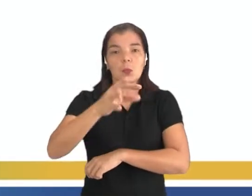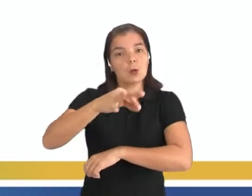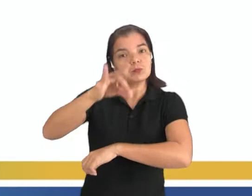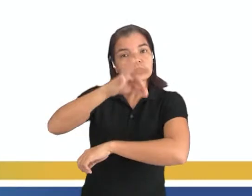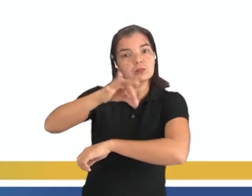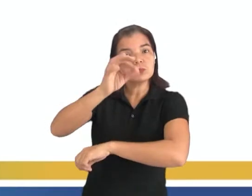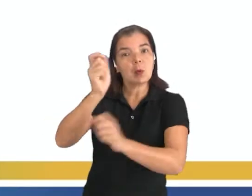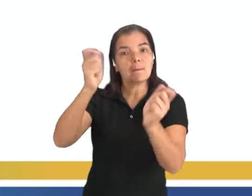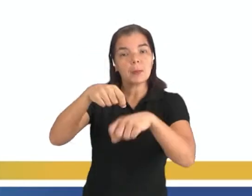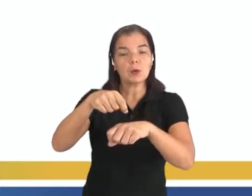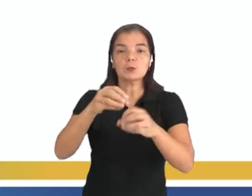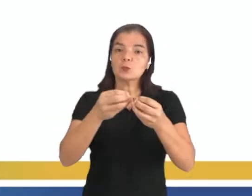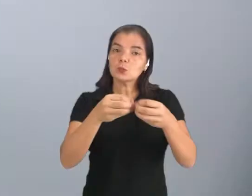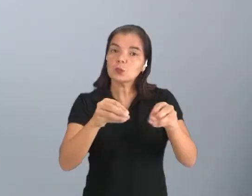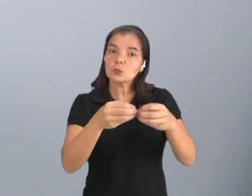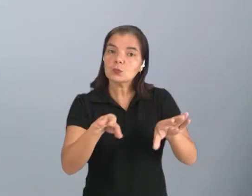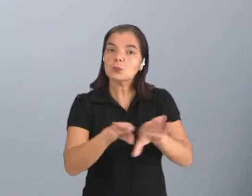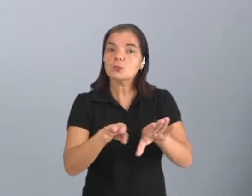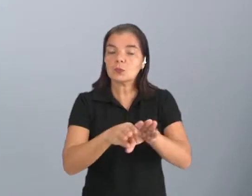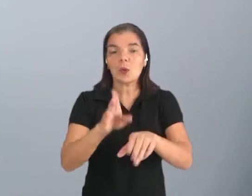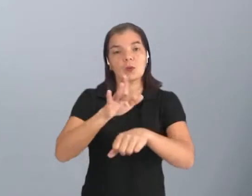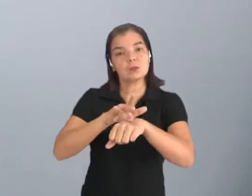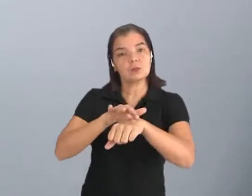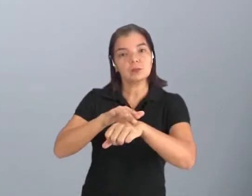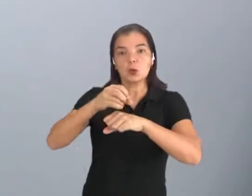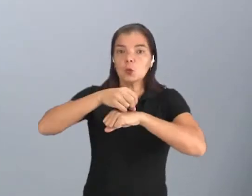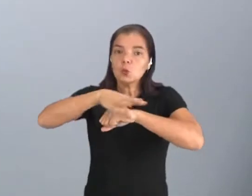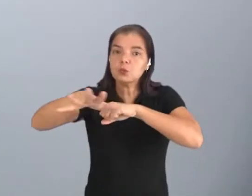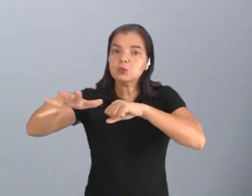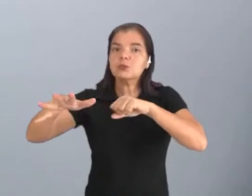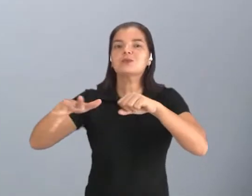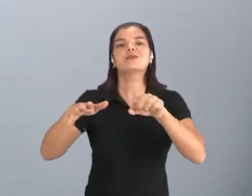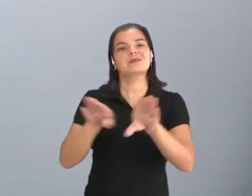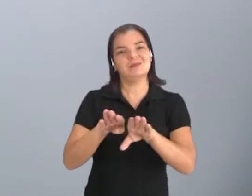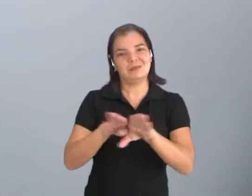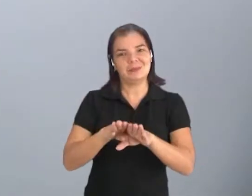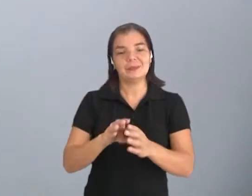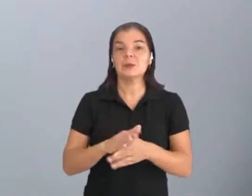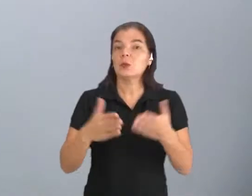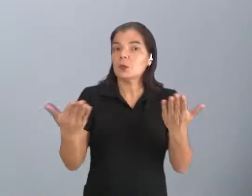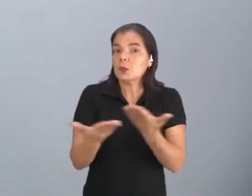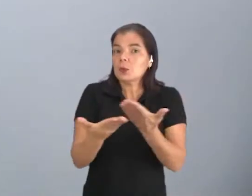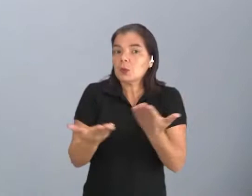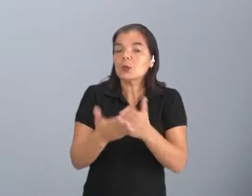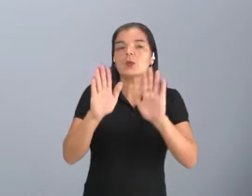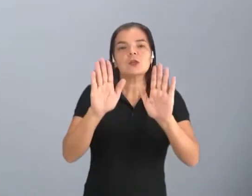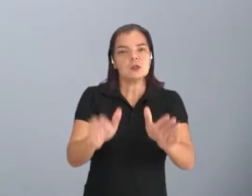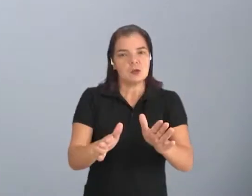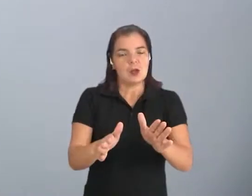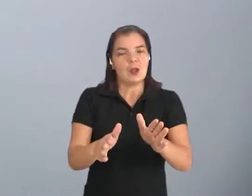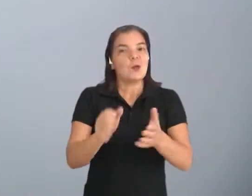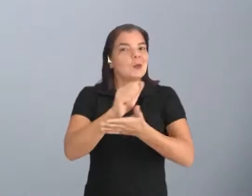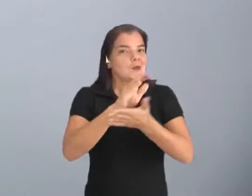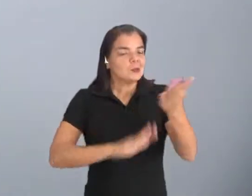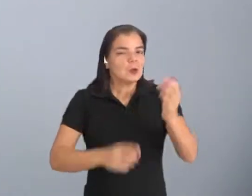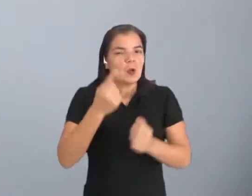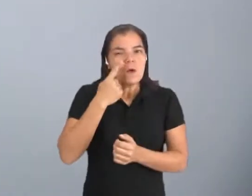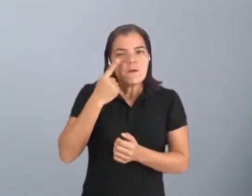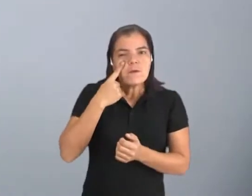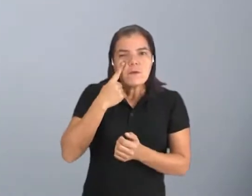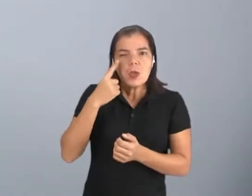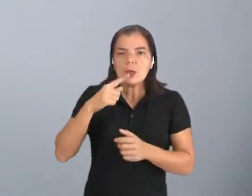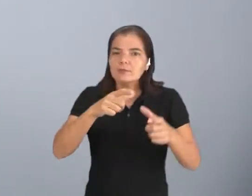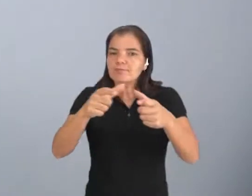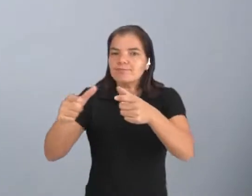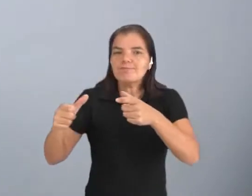mosquito para poder disseminar a doença e poder proliferar essa doença. Então, hoje, já fica como tarefa para casa, dar uma olhadinha aí